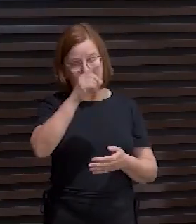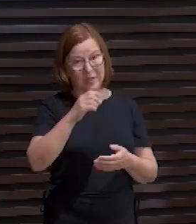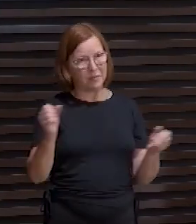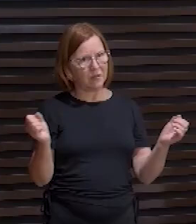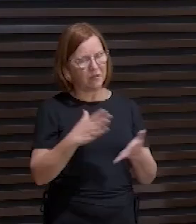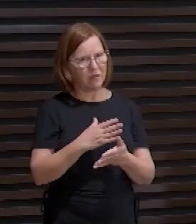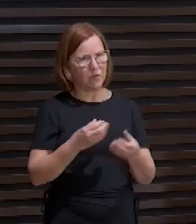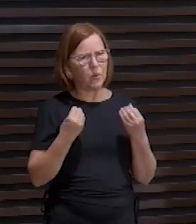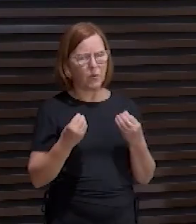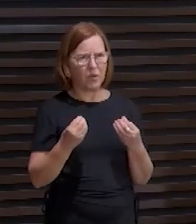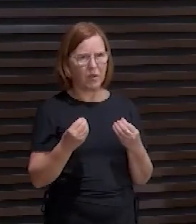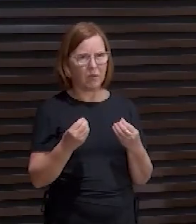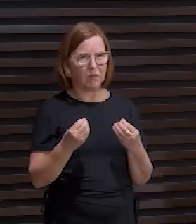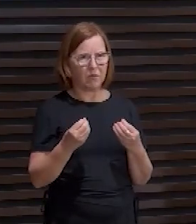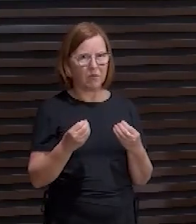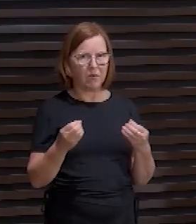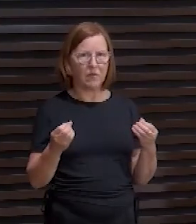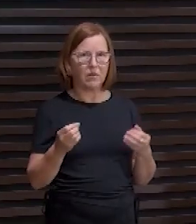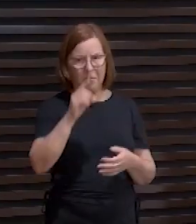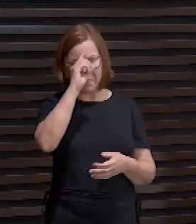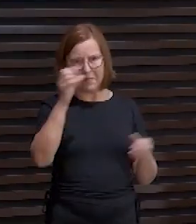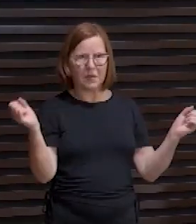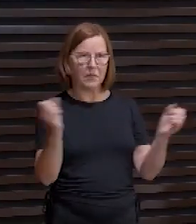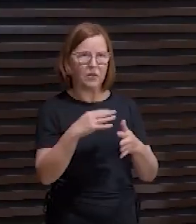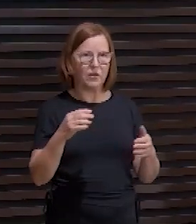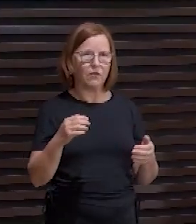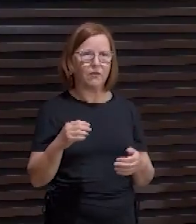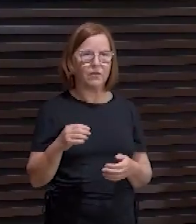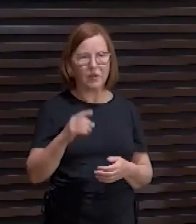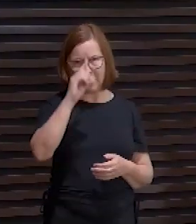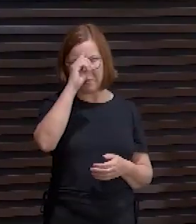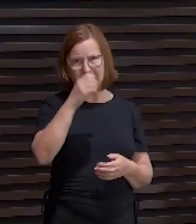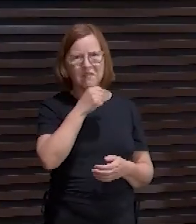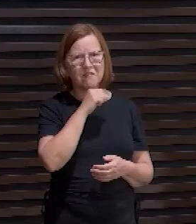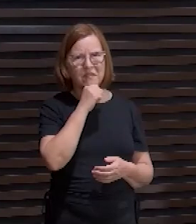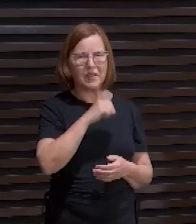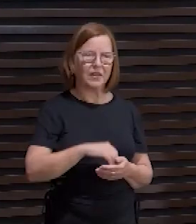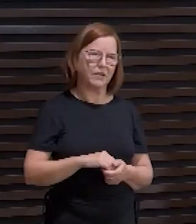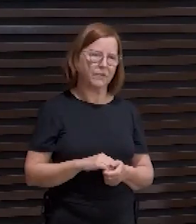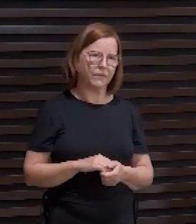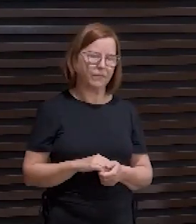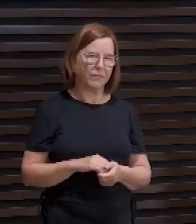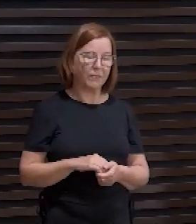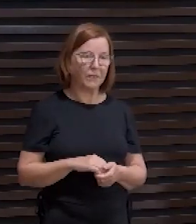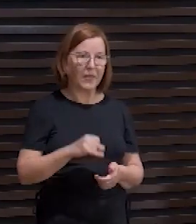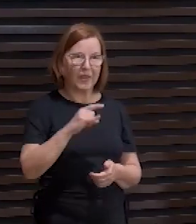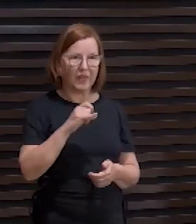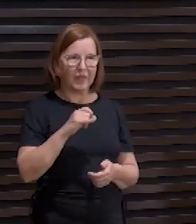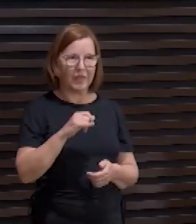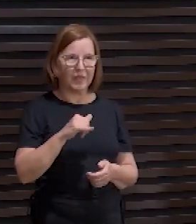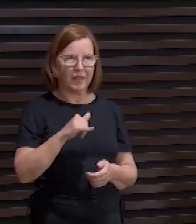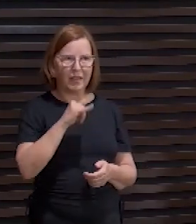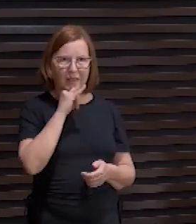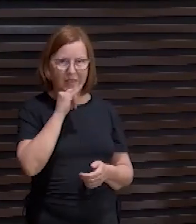como pode? Novo e velho. Quando você chega em casa e conta para sua esposa que você comprou um carro 2018, você chega e fala assim,